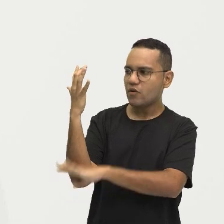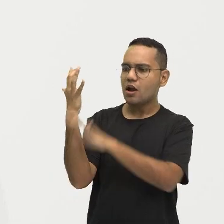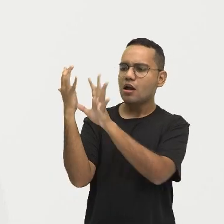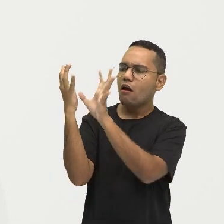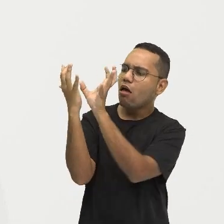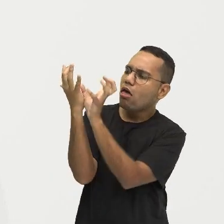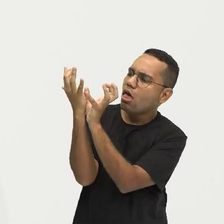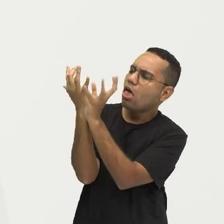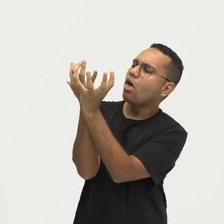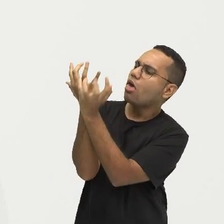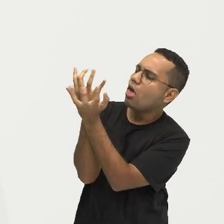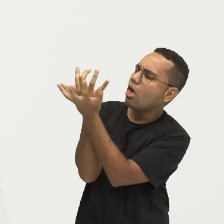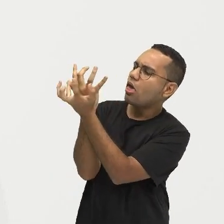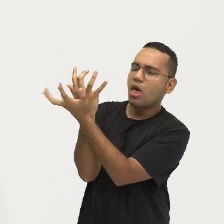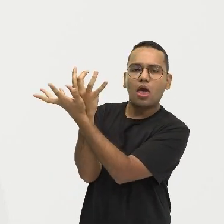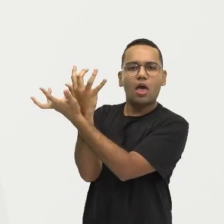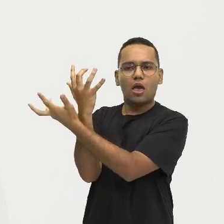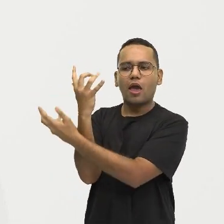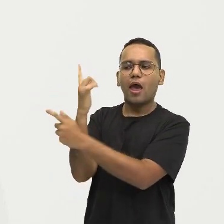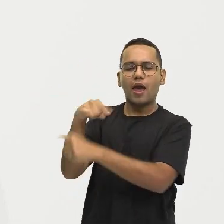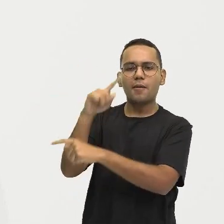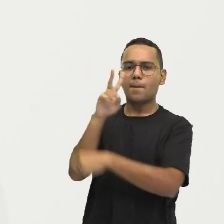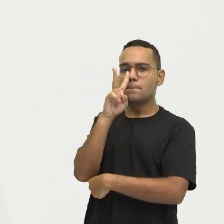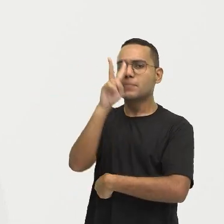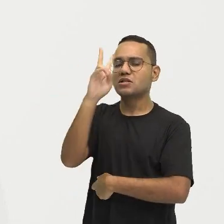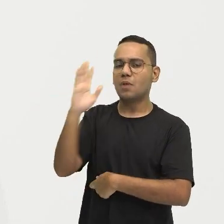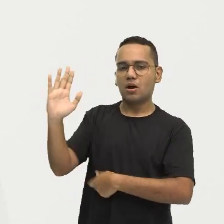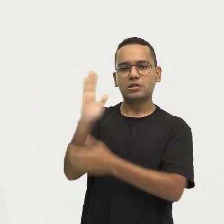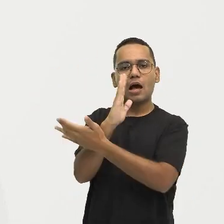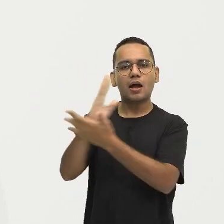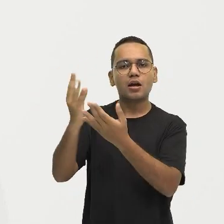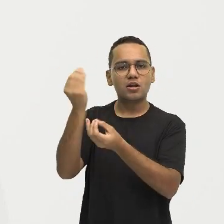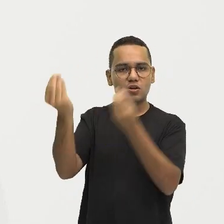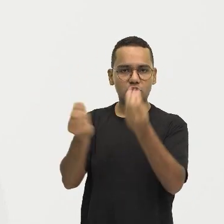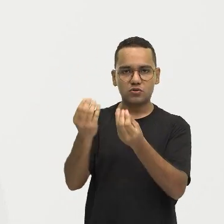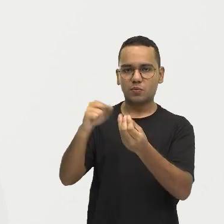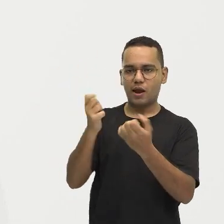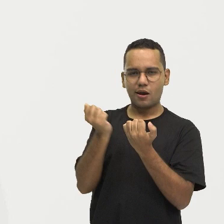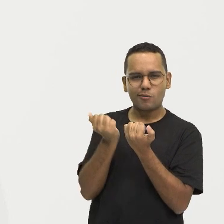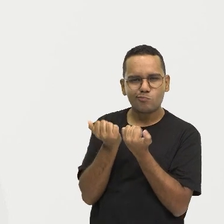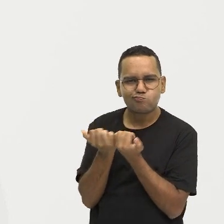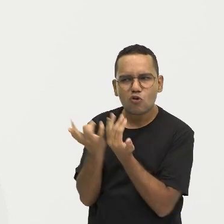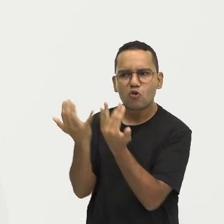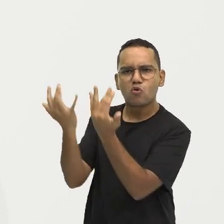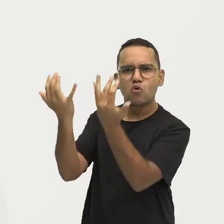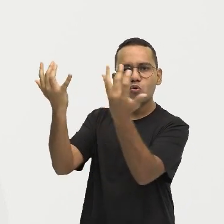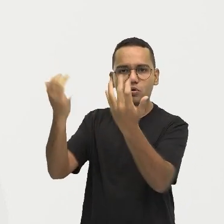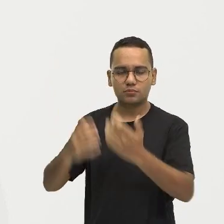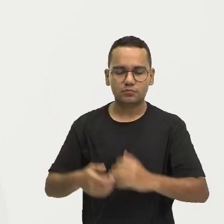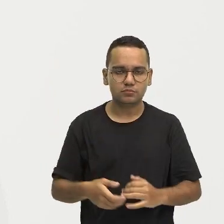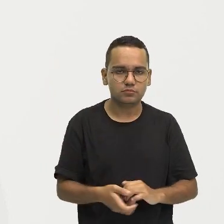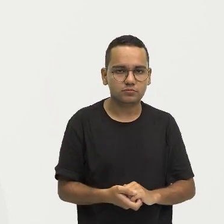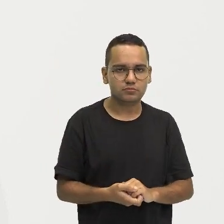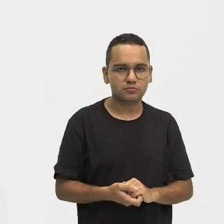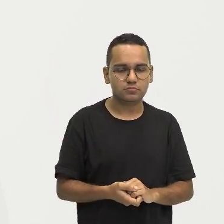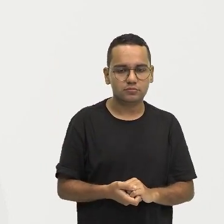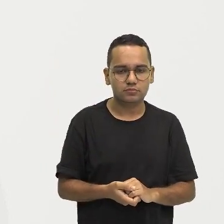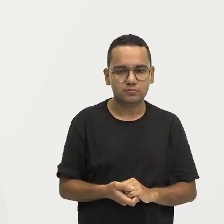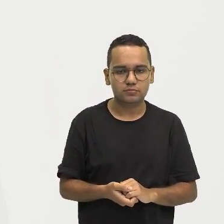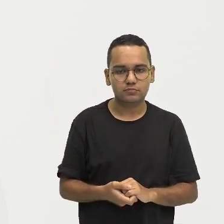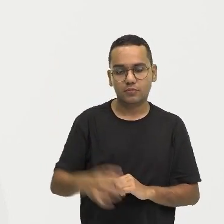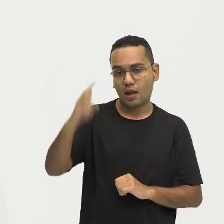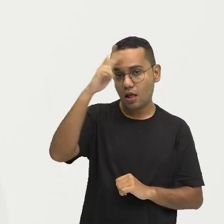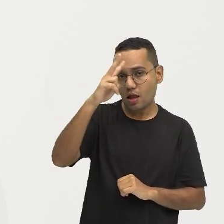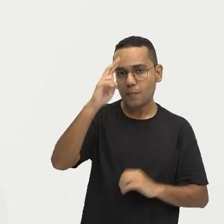servem como combustíveis às queimadas. Então, no caso do Cerrado, como ele passa ali por um período de estiagem, né, por um período